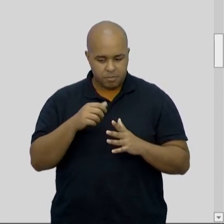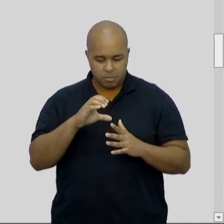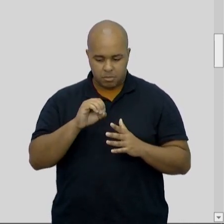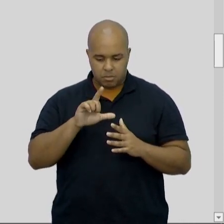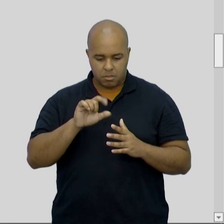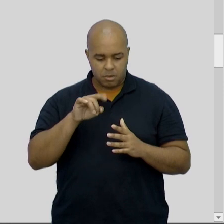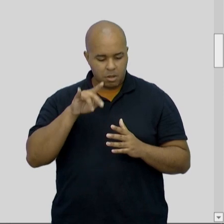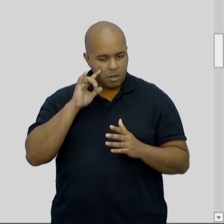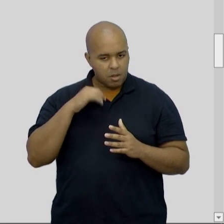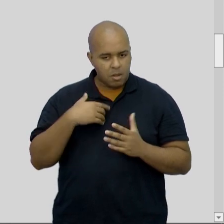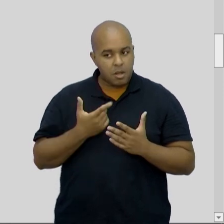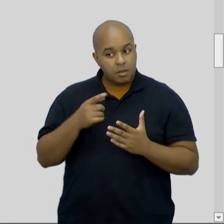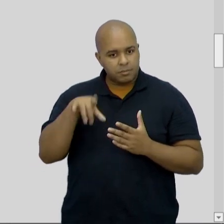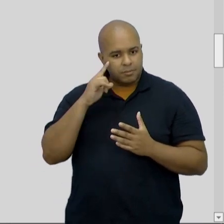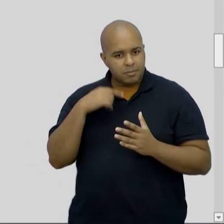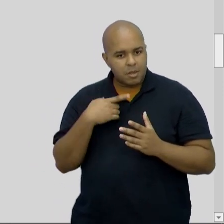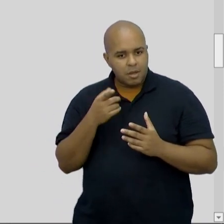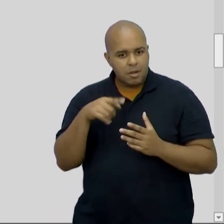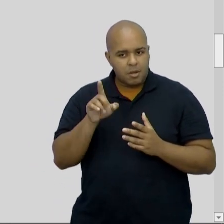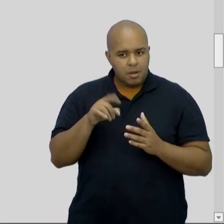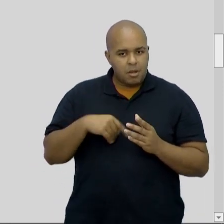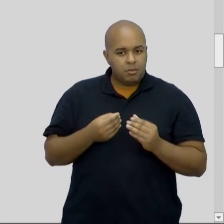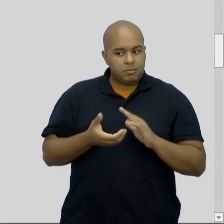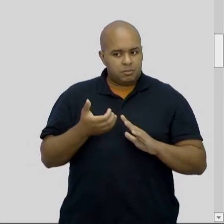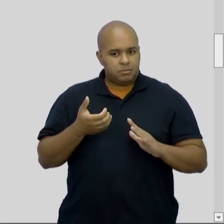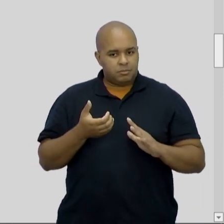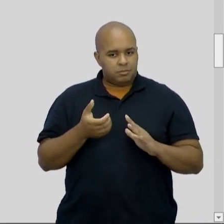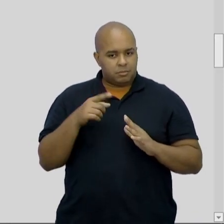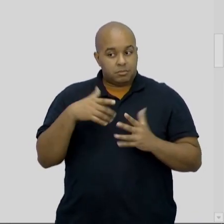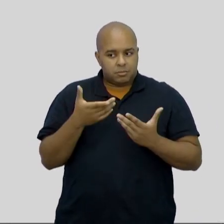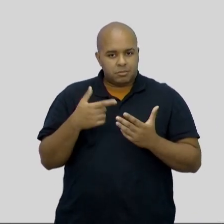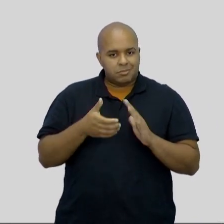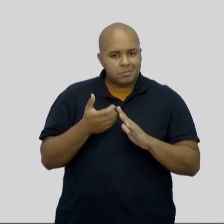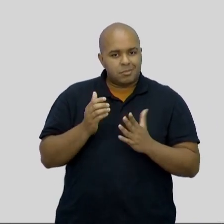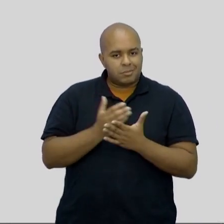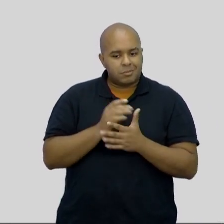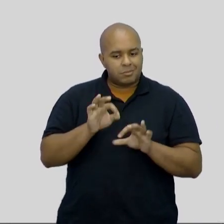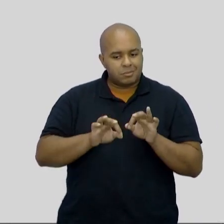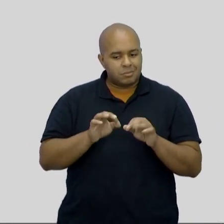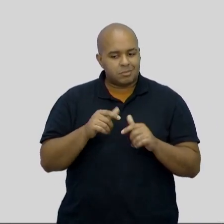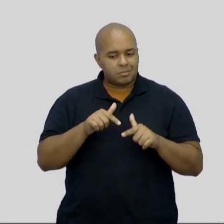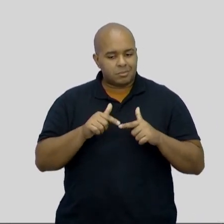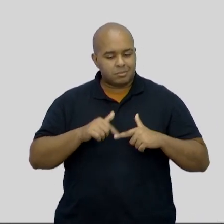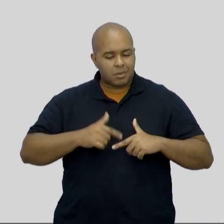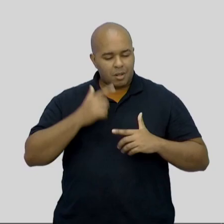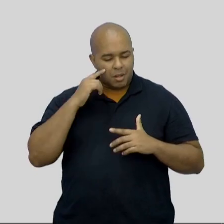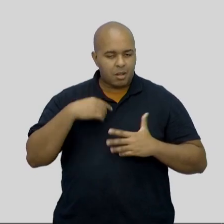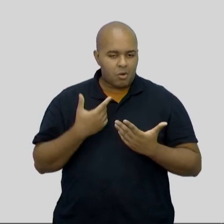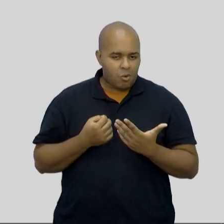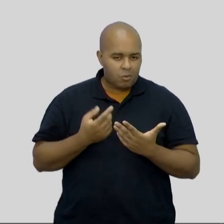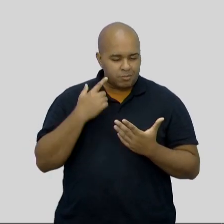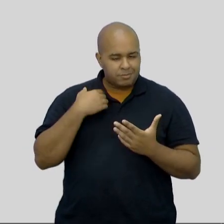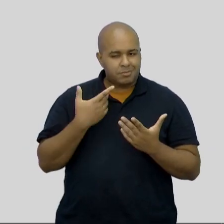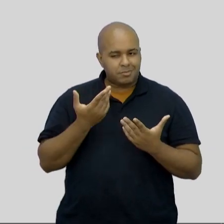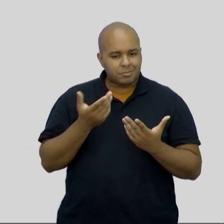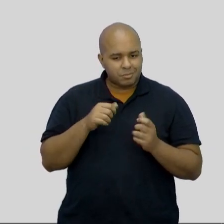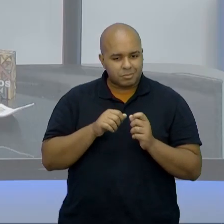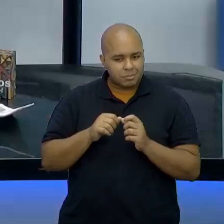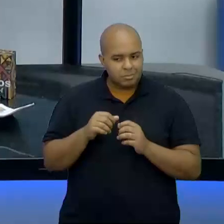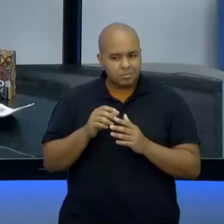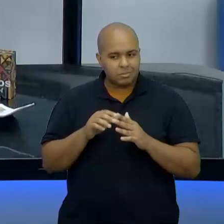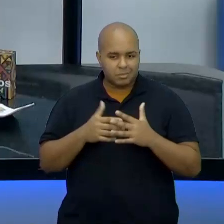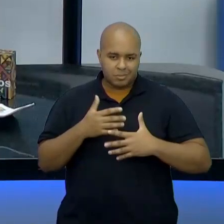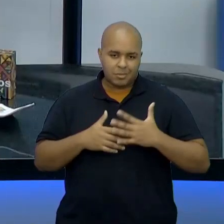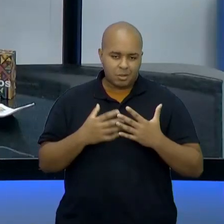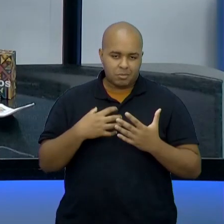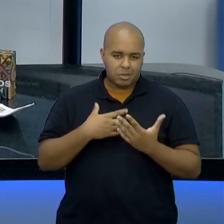colonialismo. As cartas de colonialismo, então, elas vão tirar alguns recursos trabalhadores ou vão prejudicar os